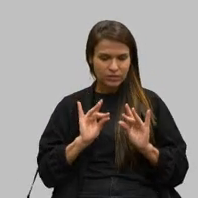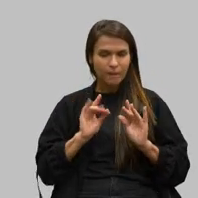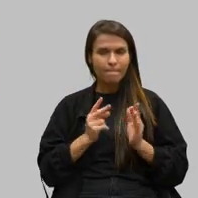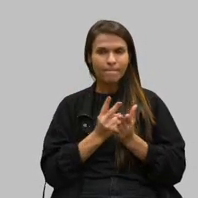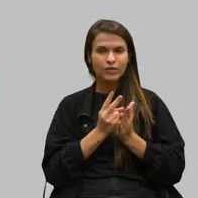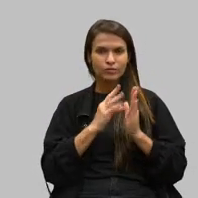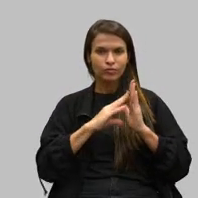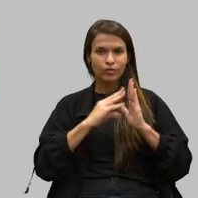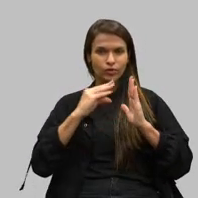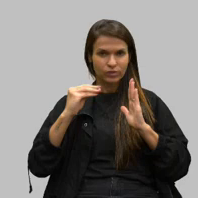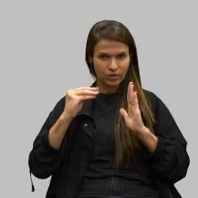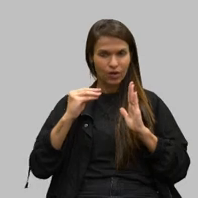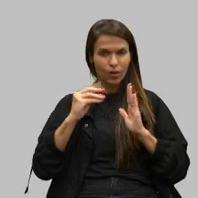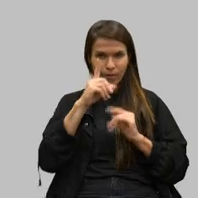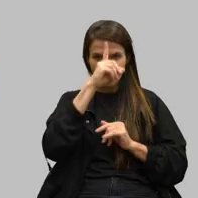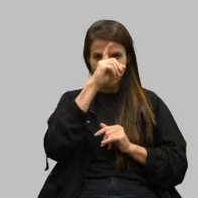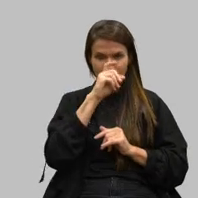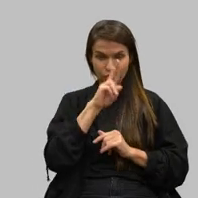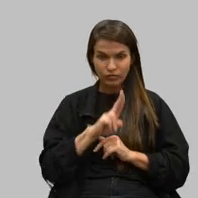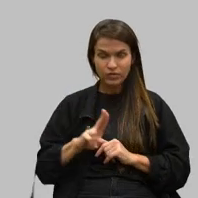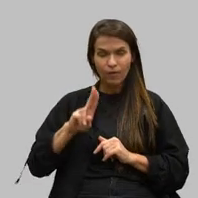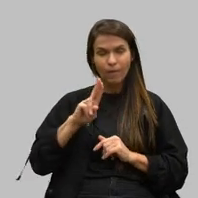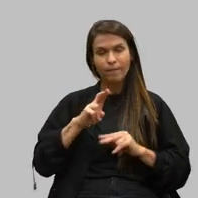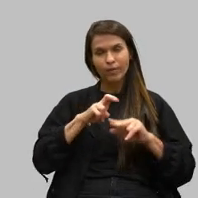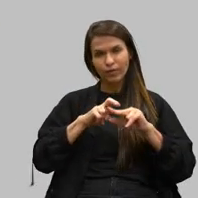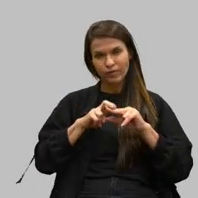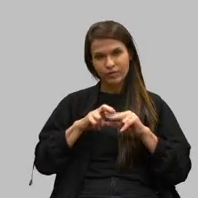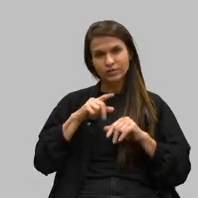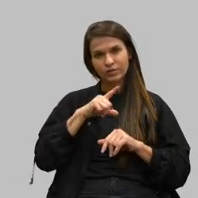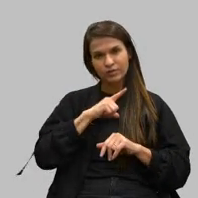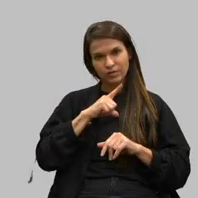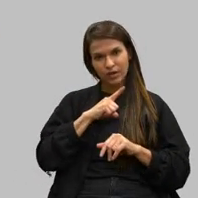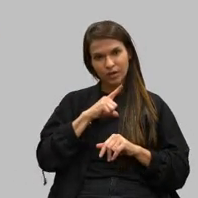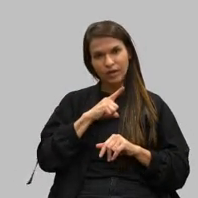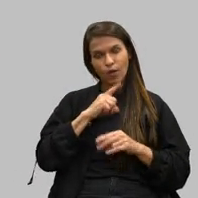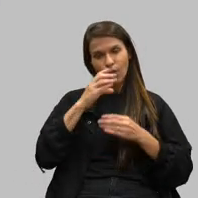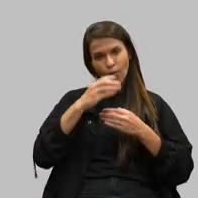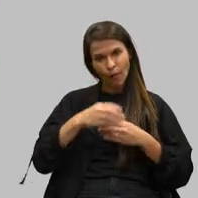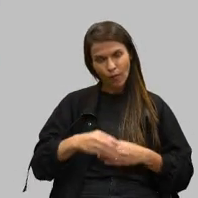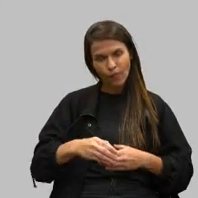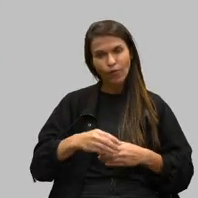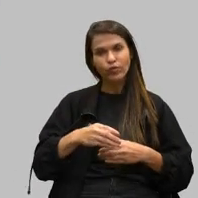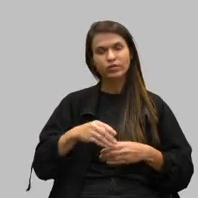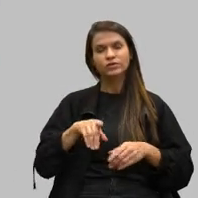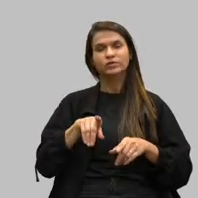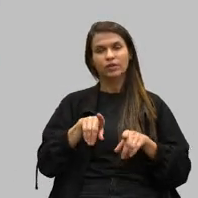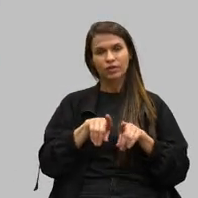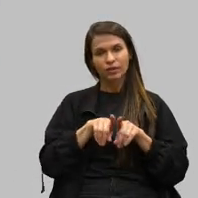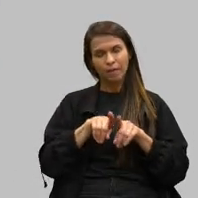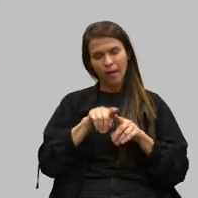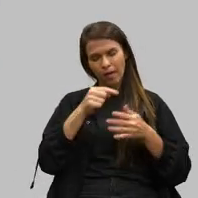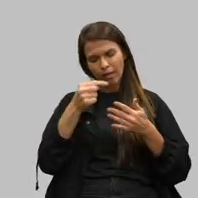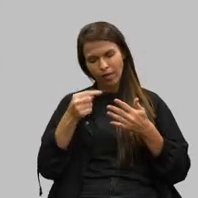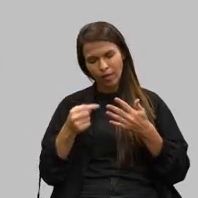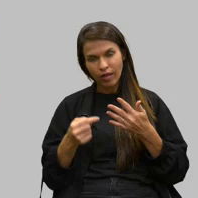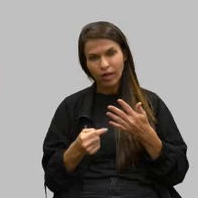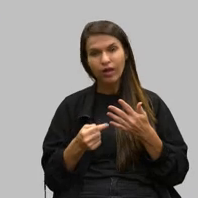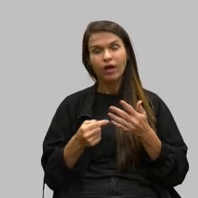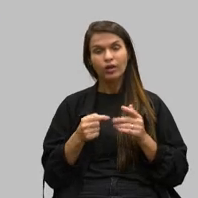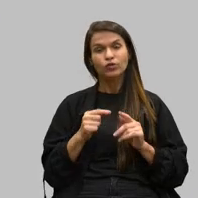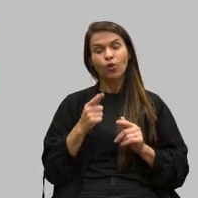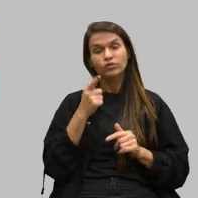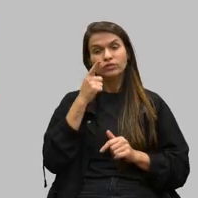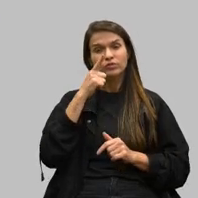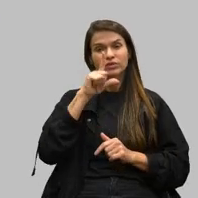para o hospital universitário, porque, além de ter o concurso público, todos os efetivos, a gente